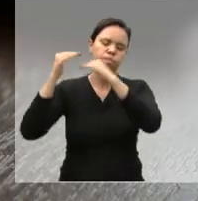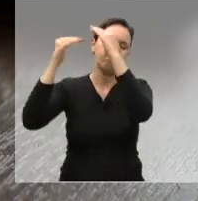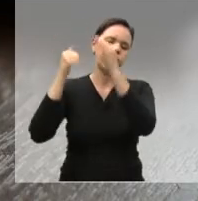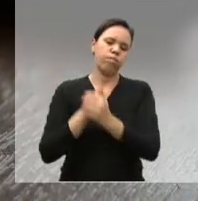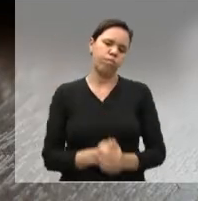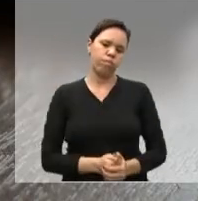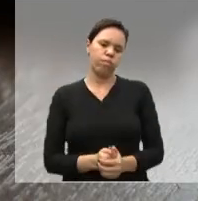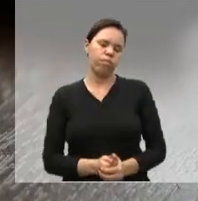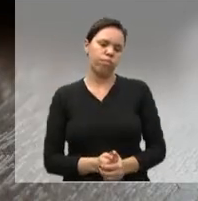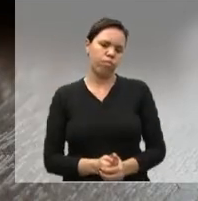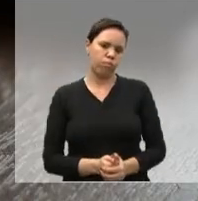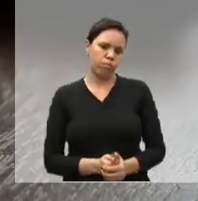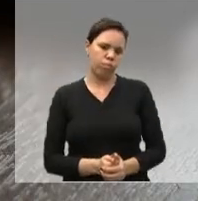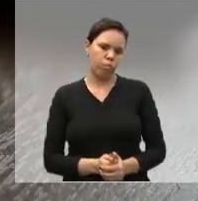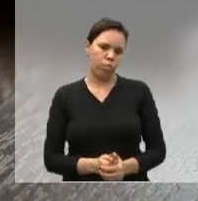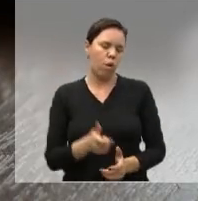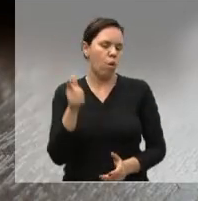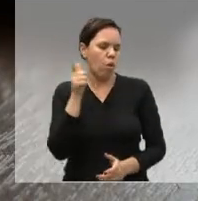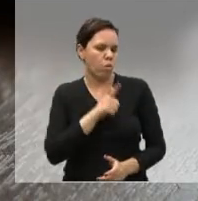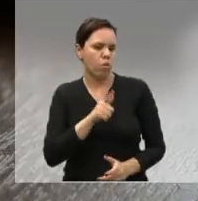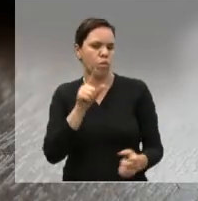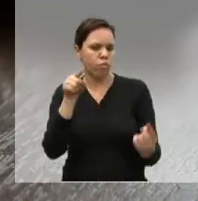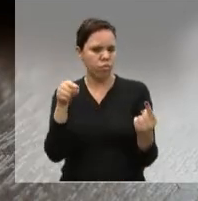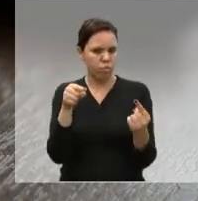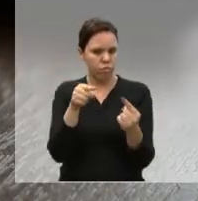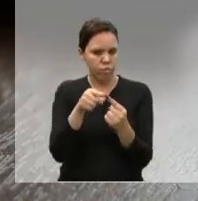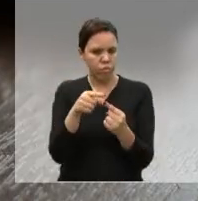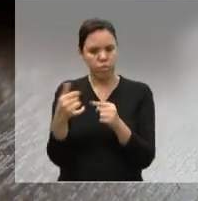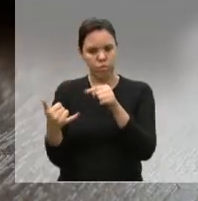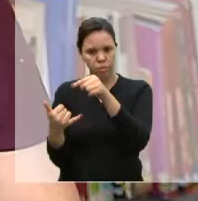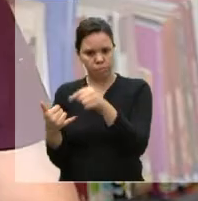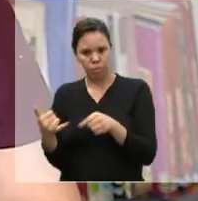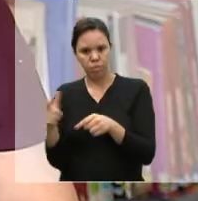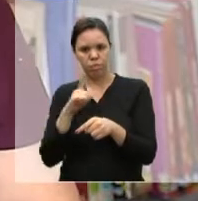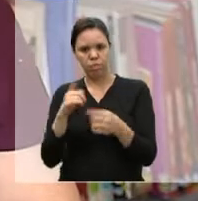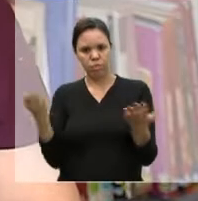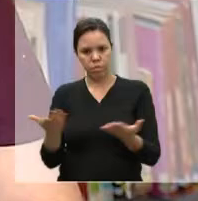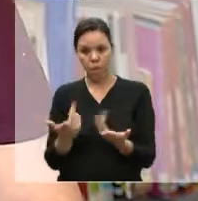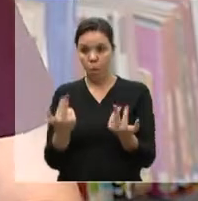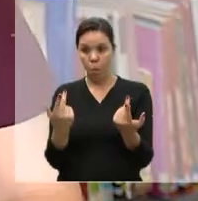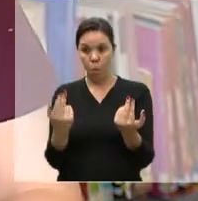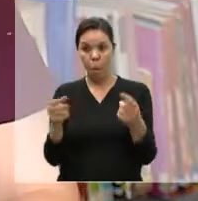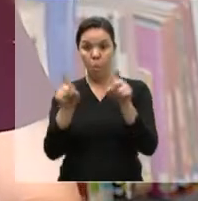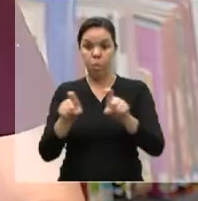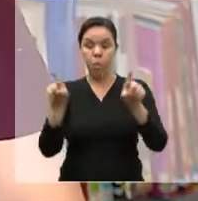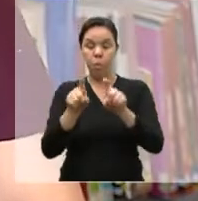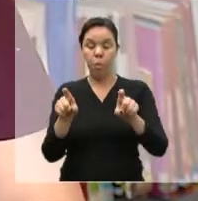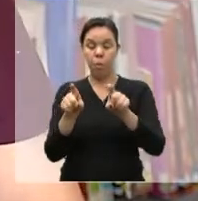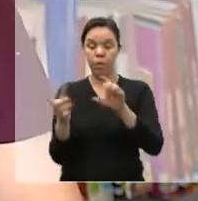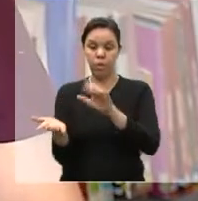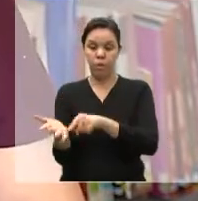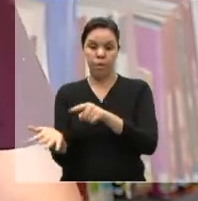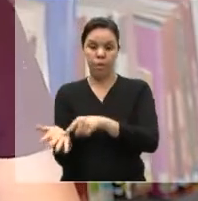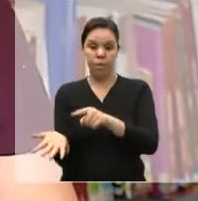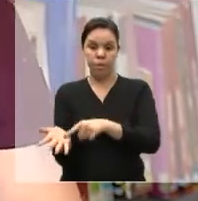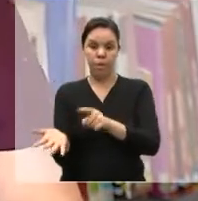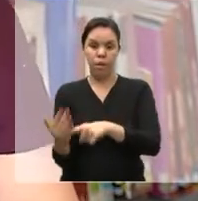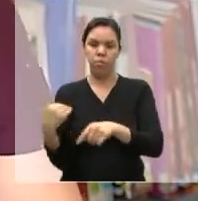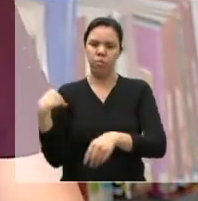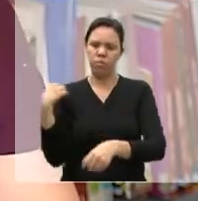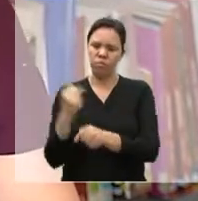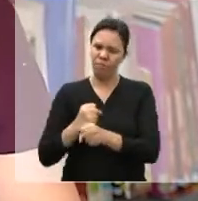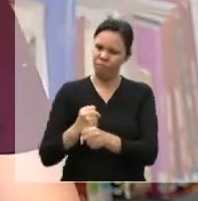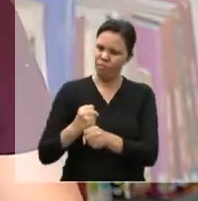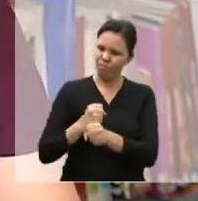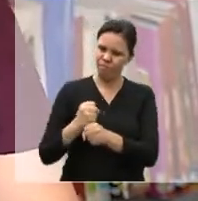Para chegar até o celular que a gente tem hoje, que é praticamente um computador na nossa mão. Foram anos e anos de desenvolvimento